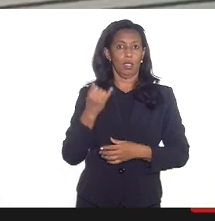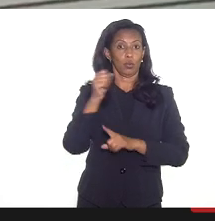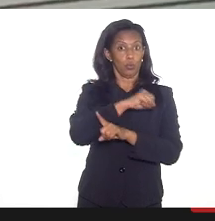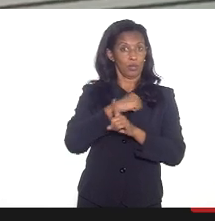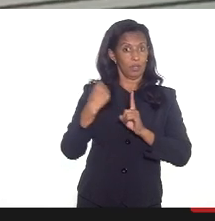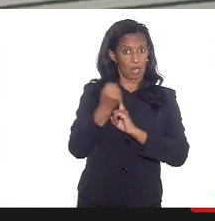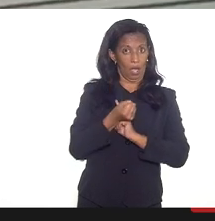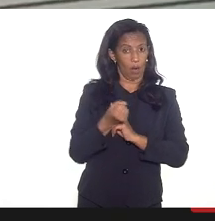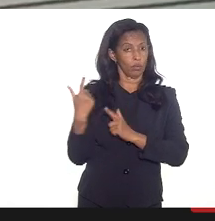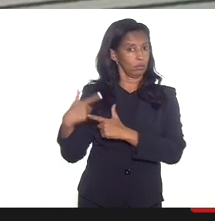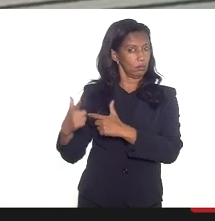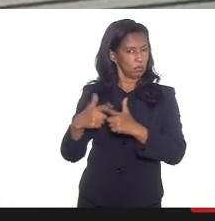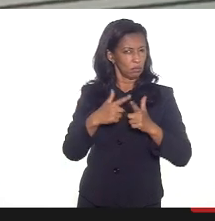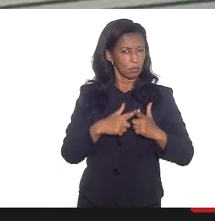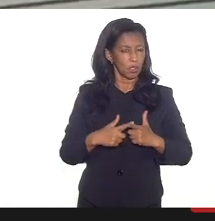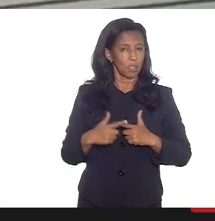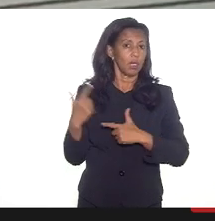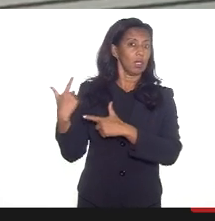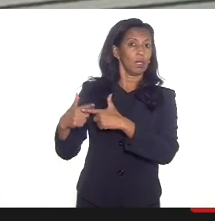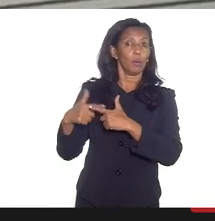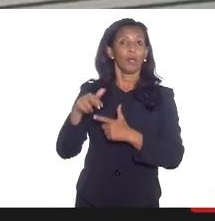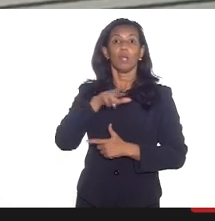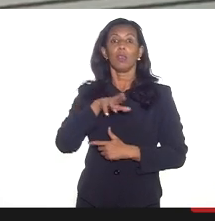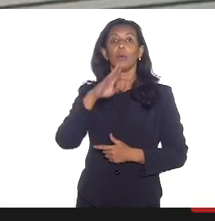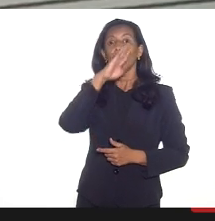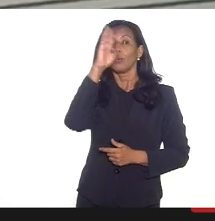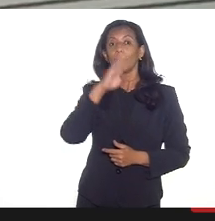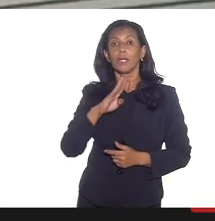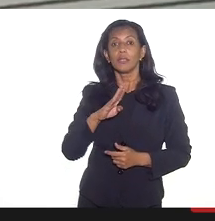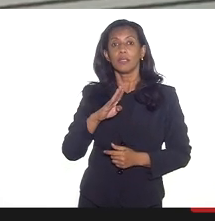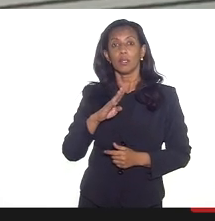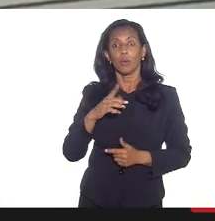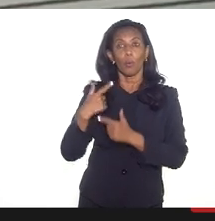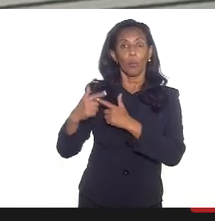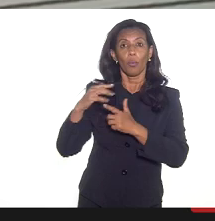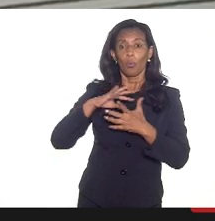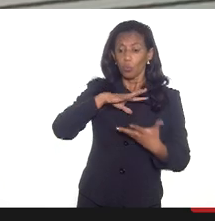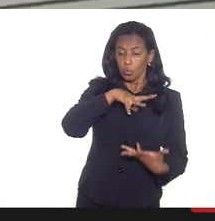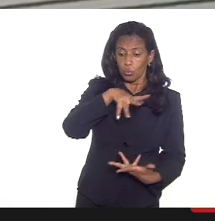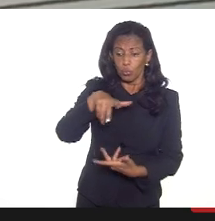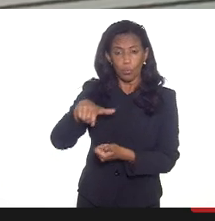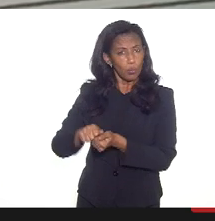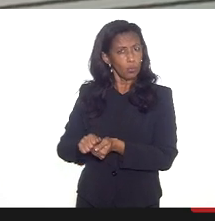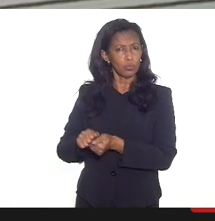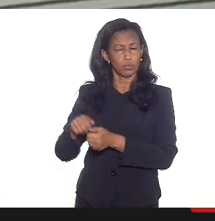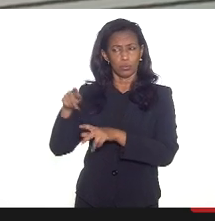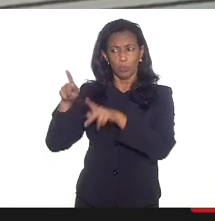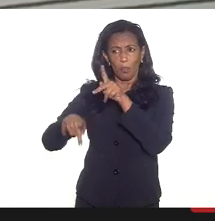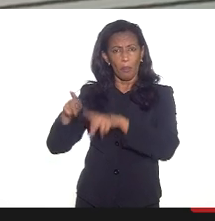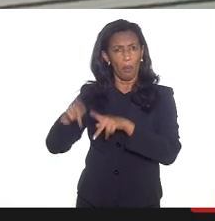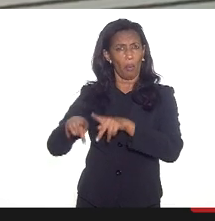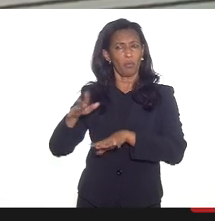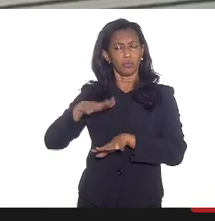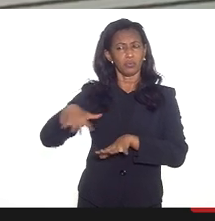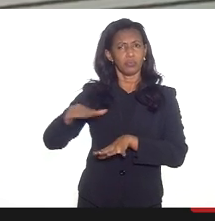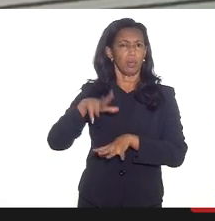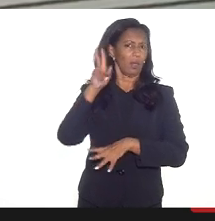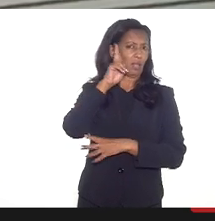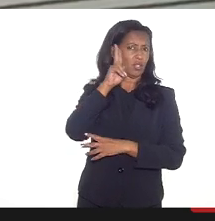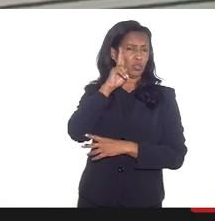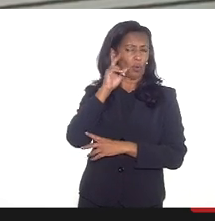social, e é uma questão que não é do Brasil, é do mundo inteiro. A gente vai nos povos, vai na história, a gente